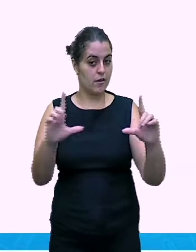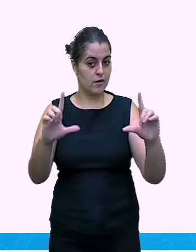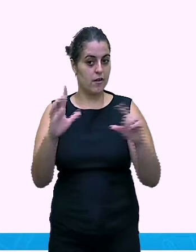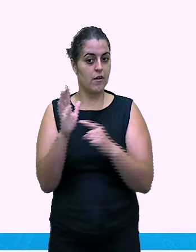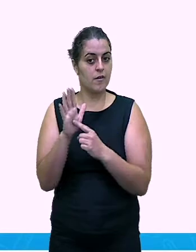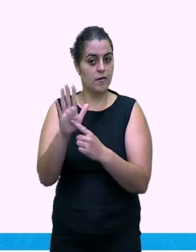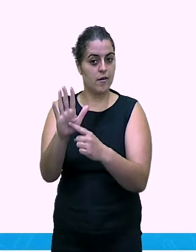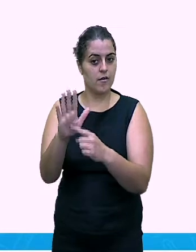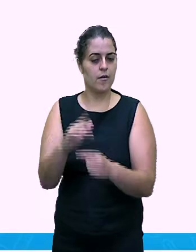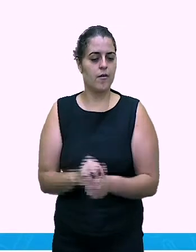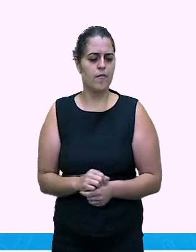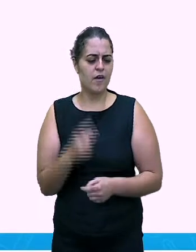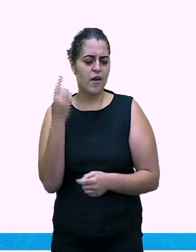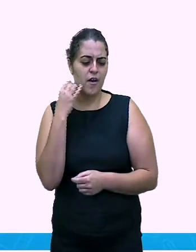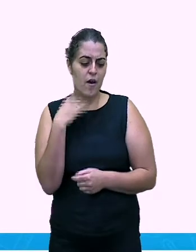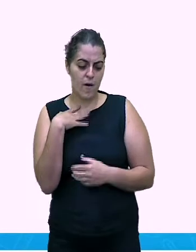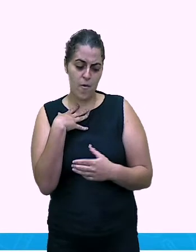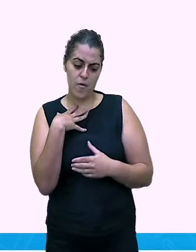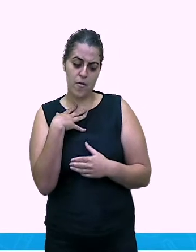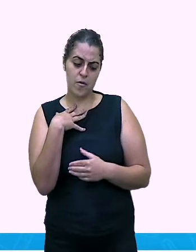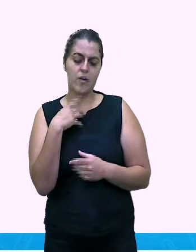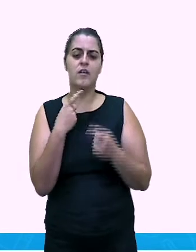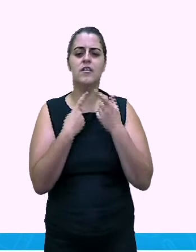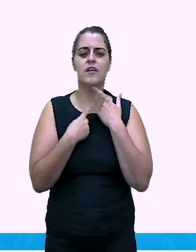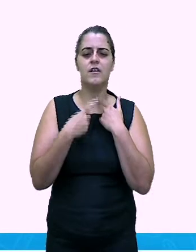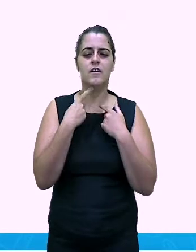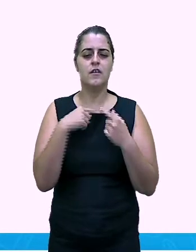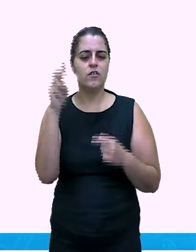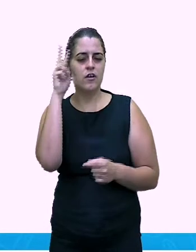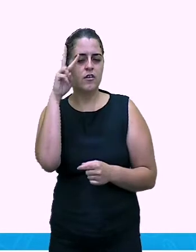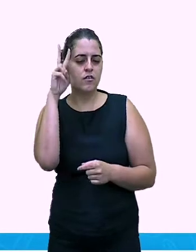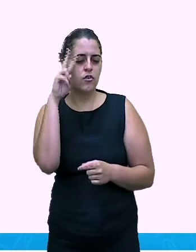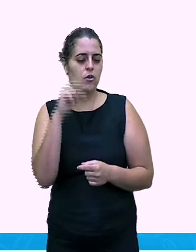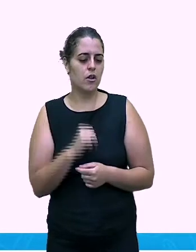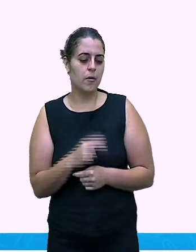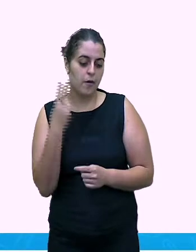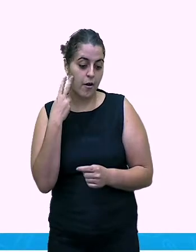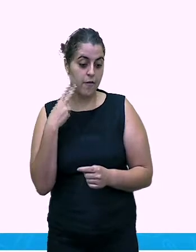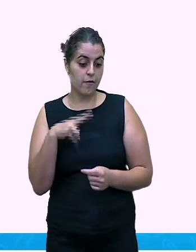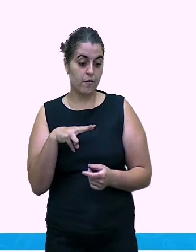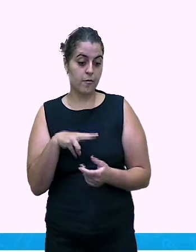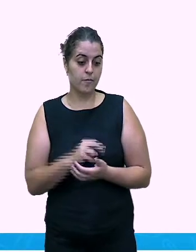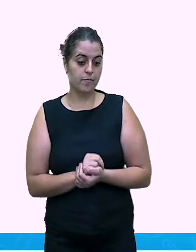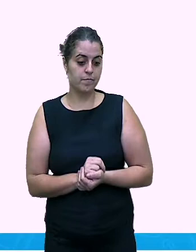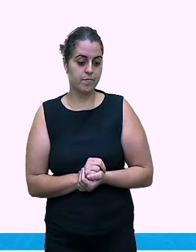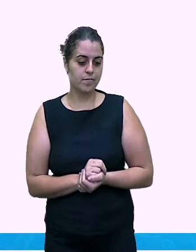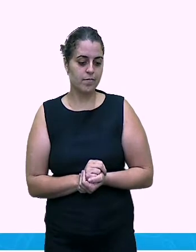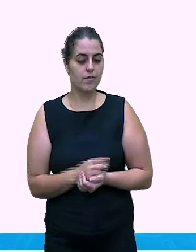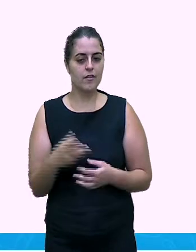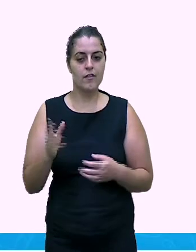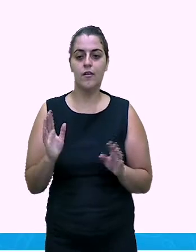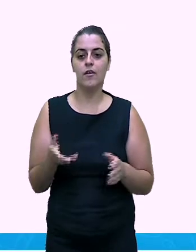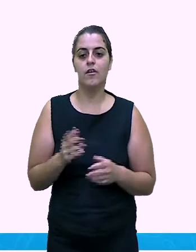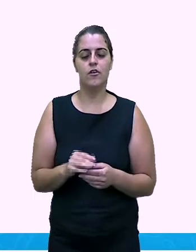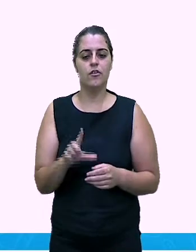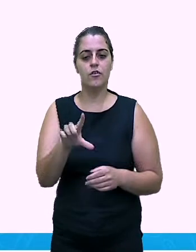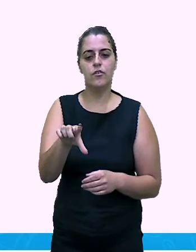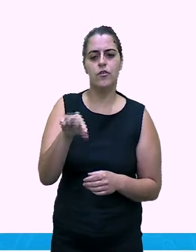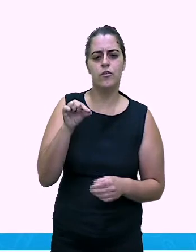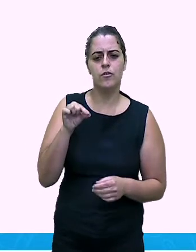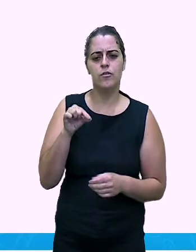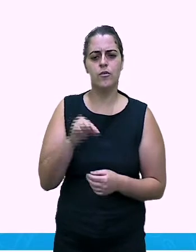as principais histórias que estão contidas lá dentro. Assim que nós